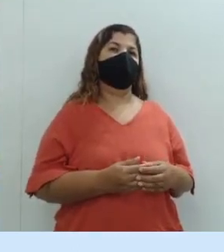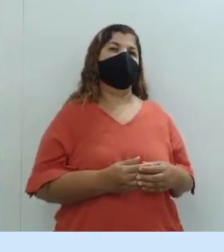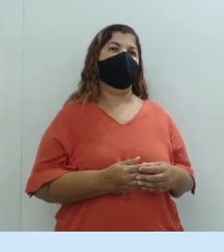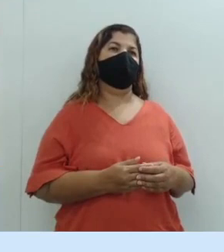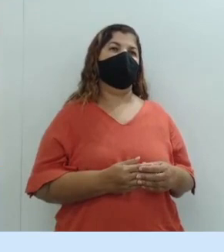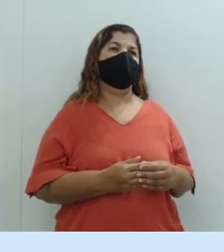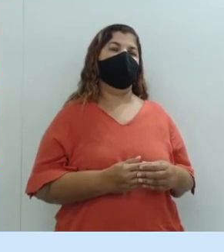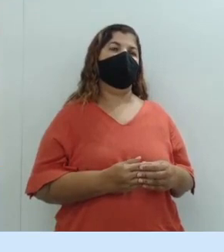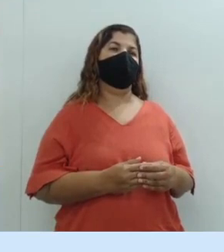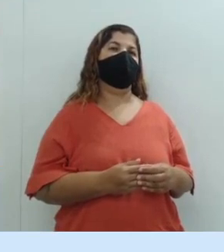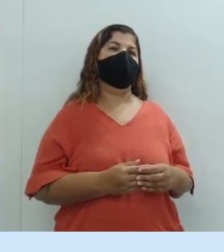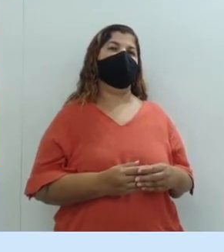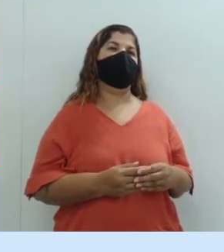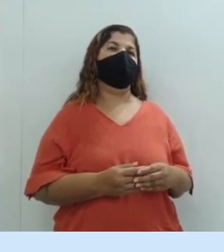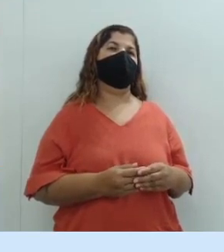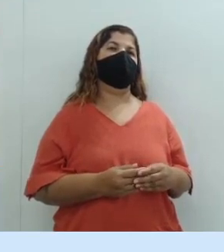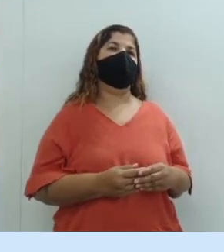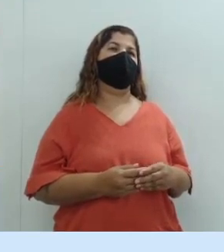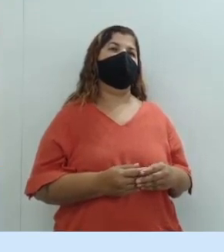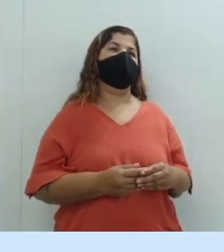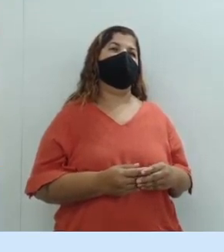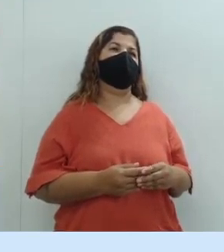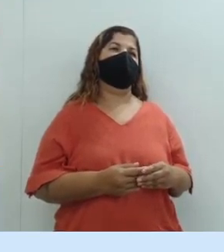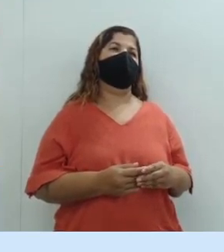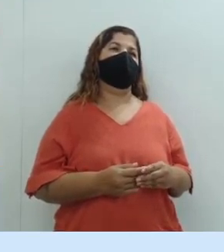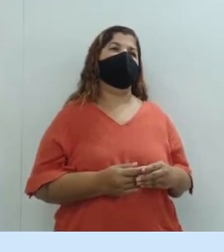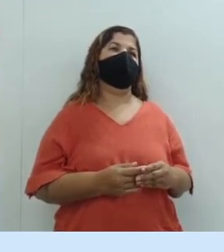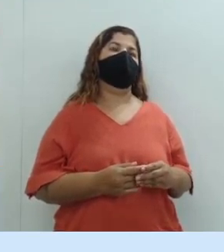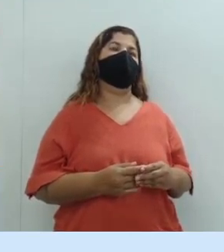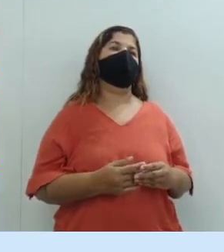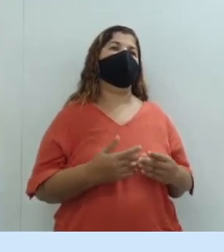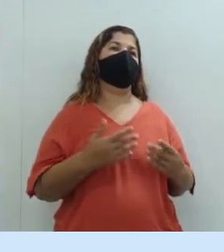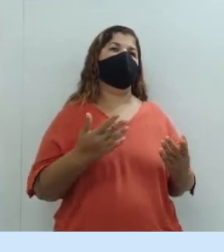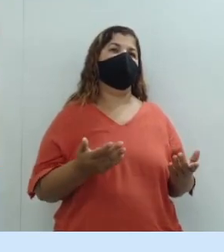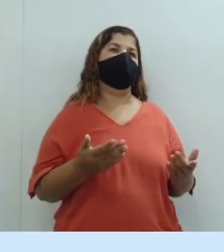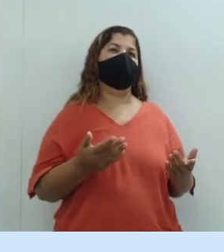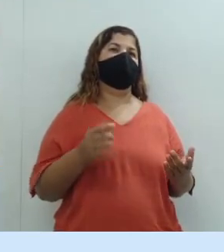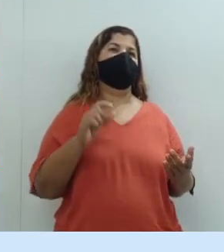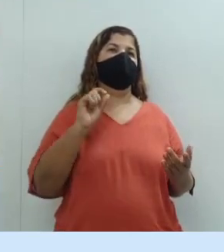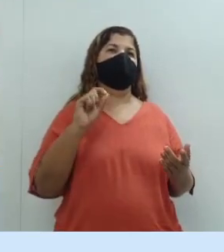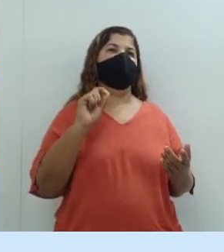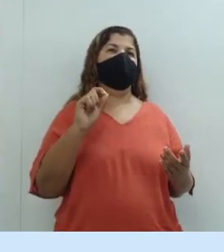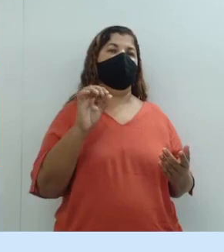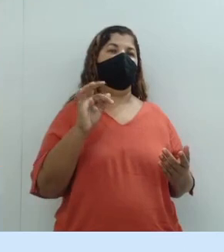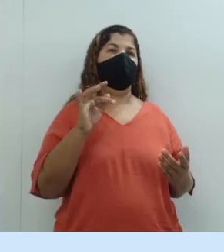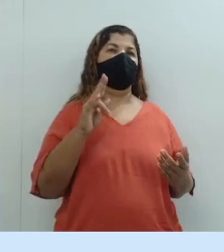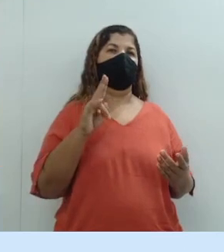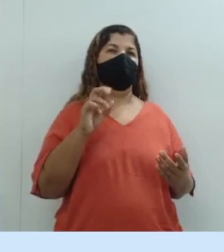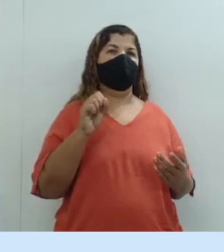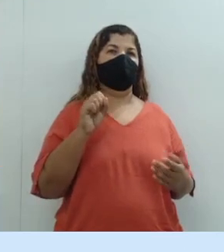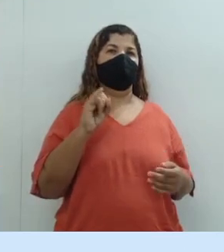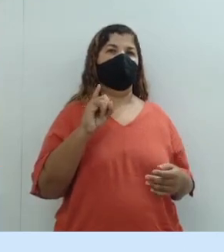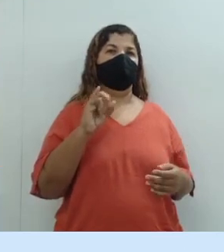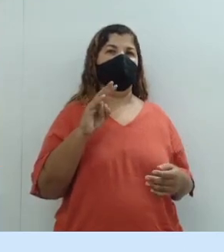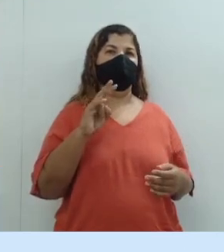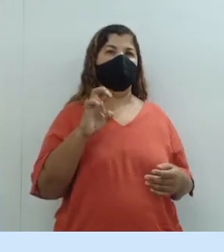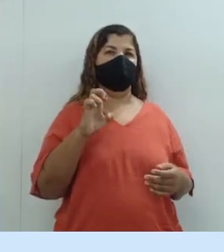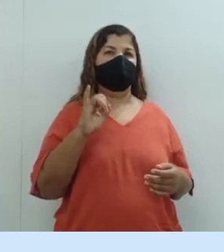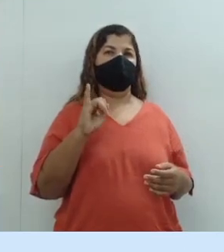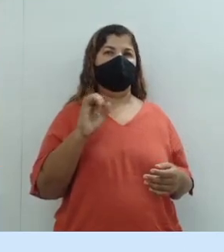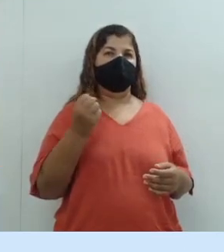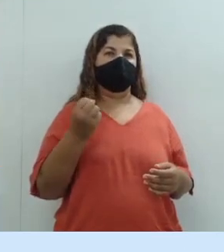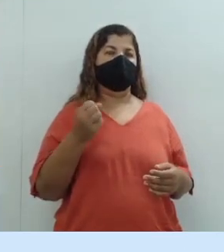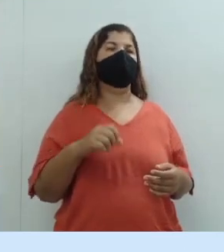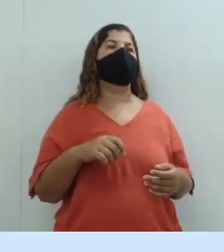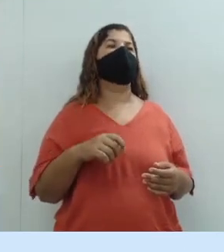energia térmica. Vamos lá, falar um pouco de fusíveis, que é algo bem interessante também que a gente deve saber, né?